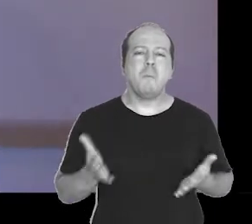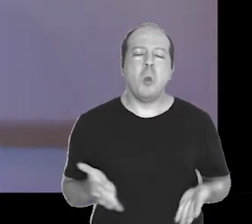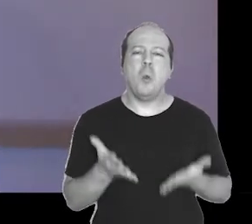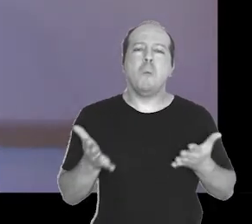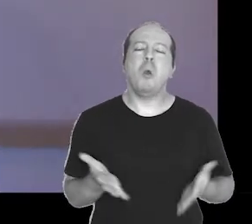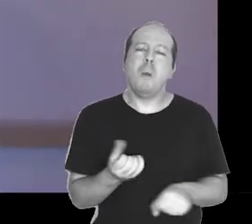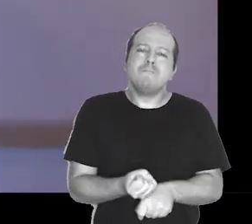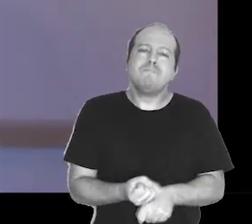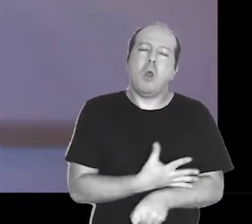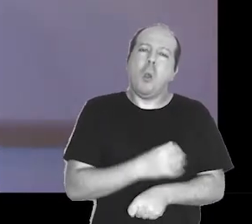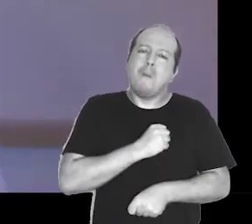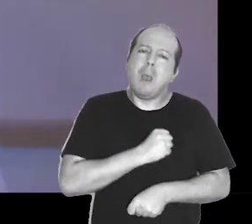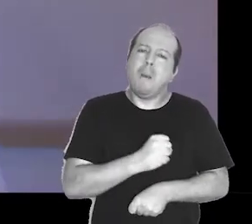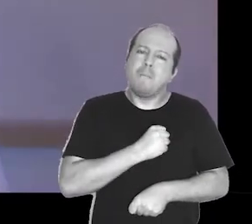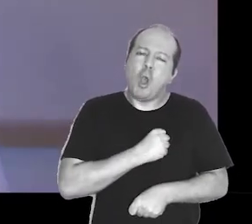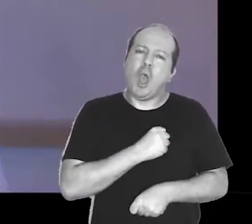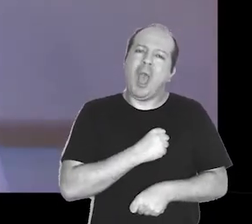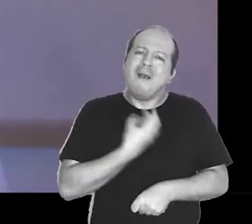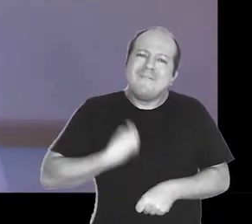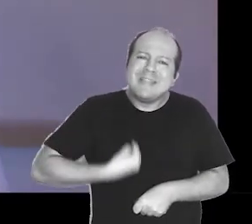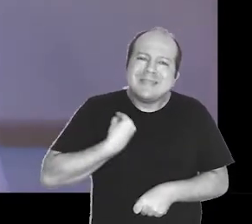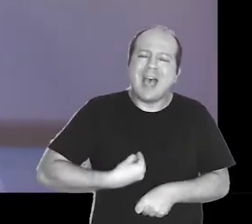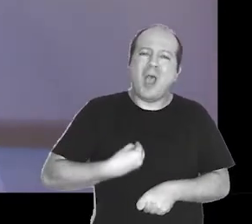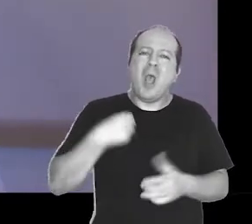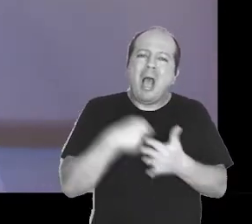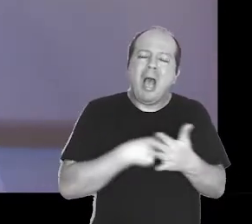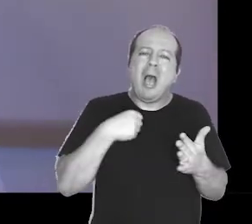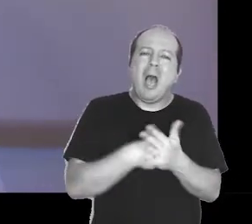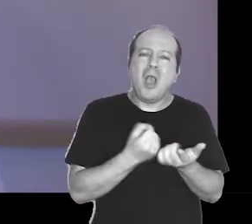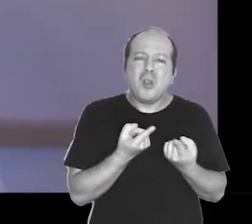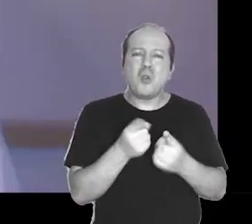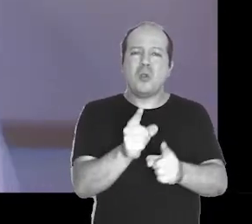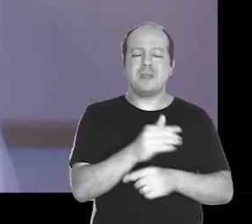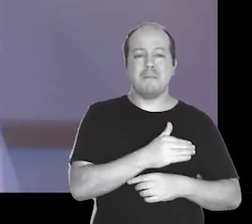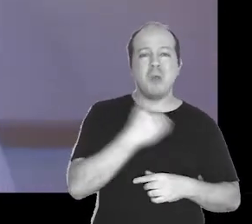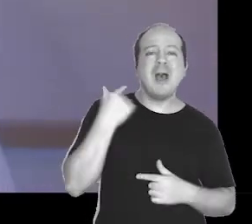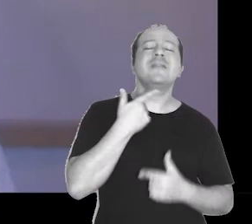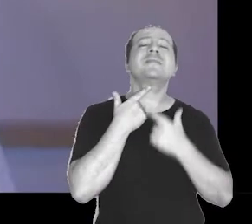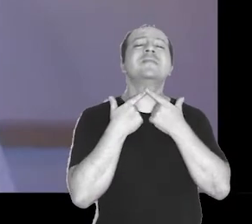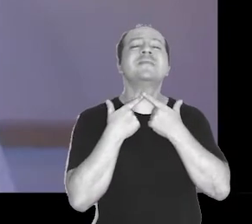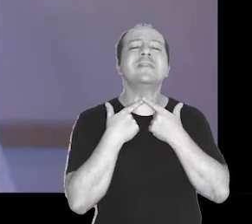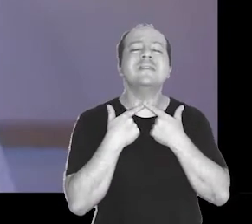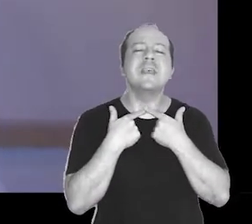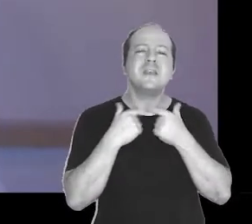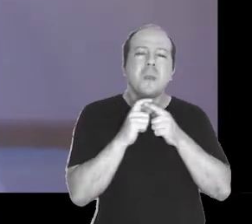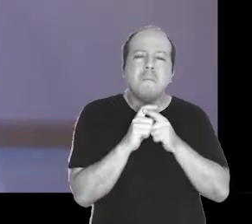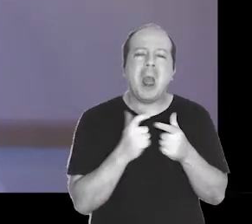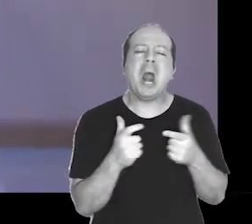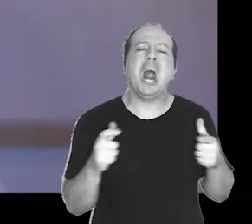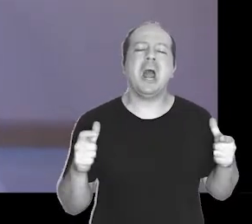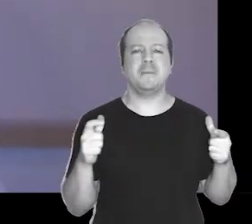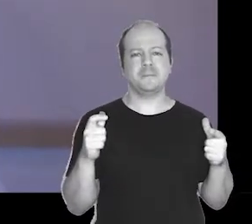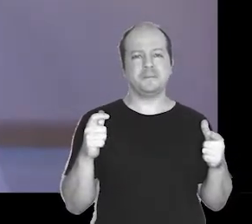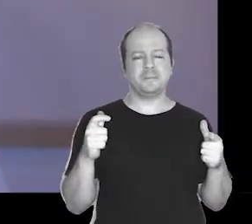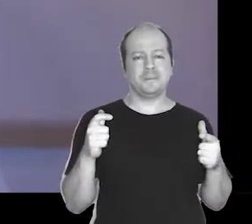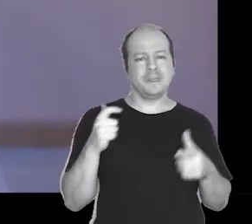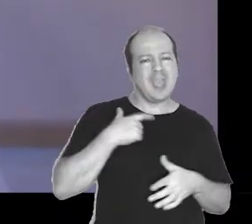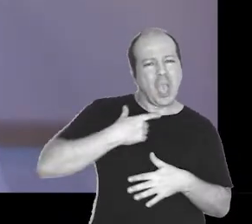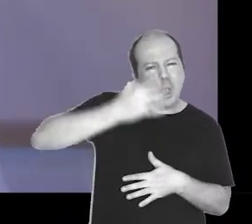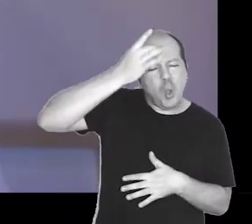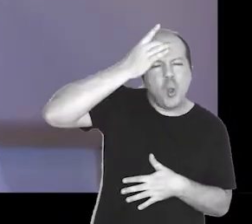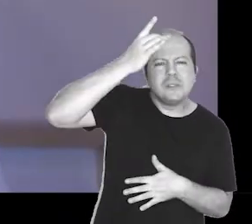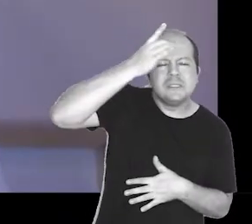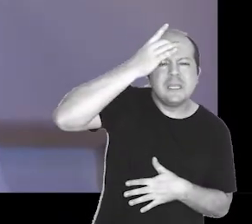vital, uma luta contra a morte, um desejo de se perpetuar, uma